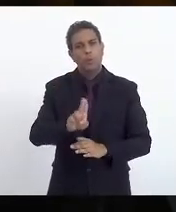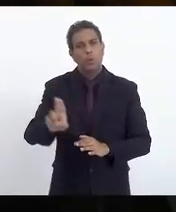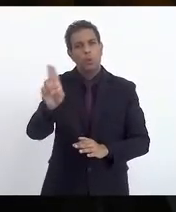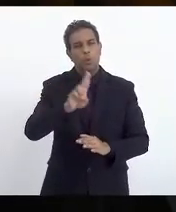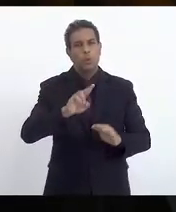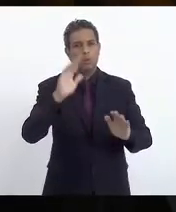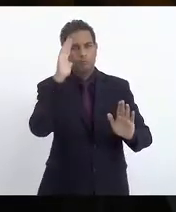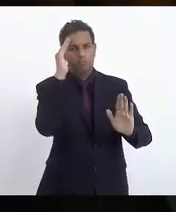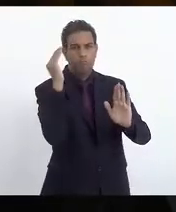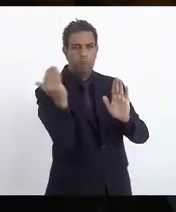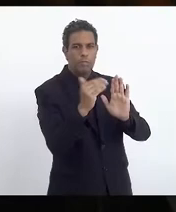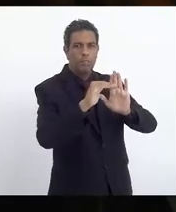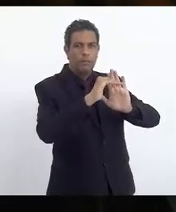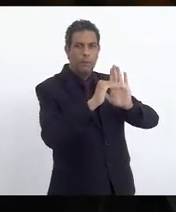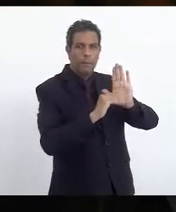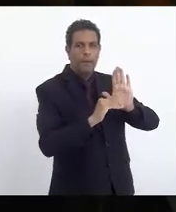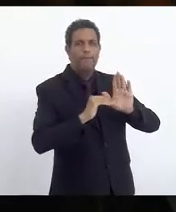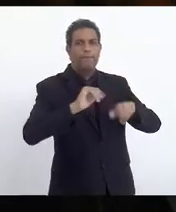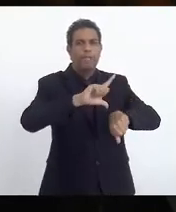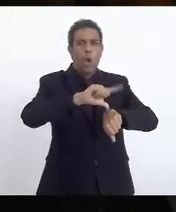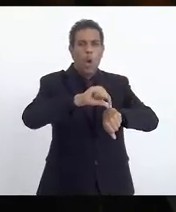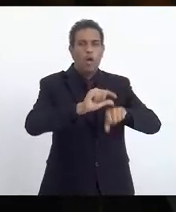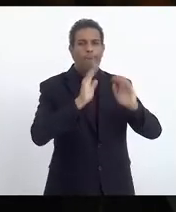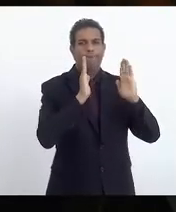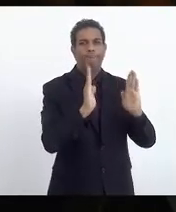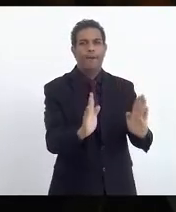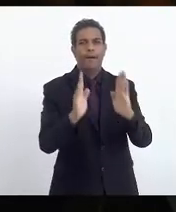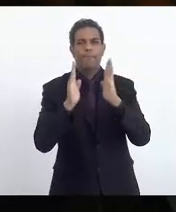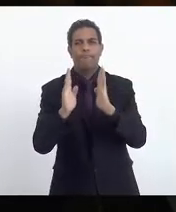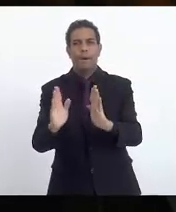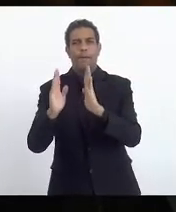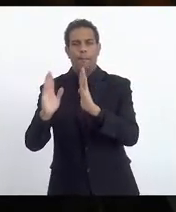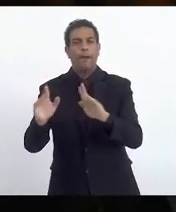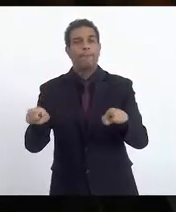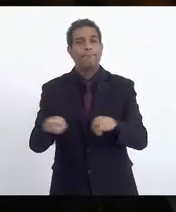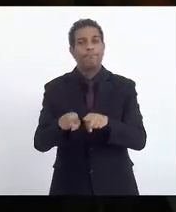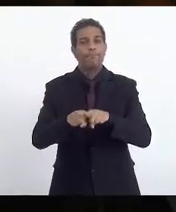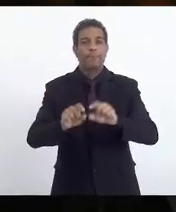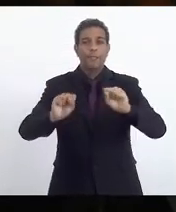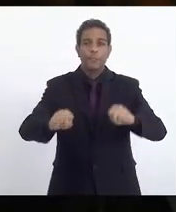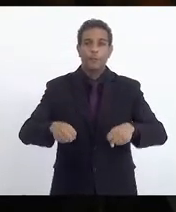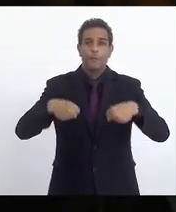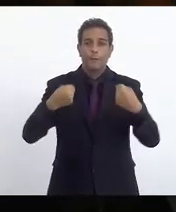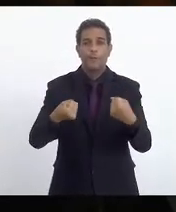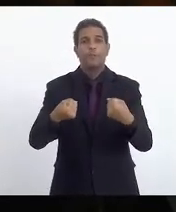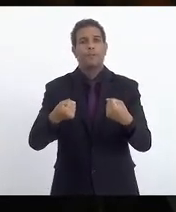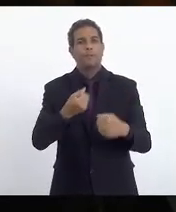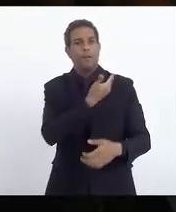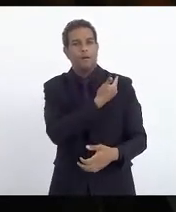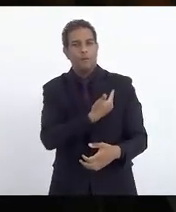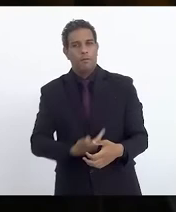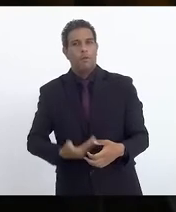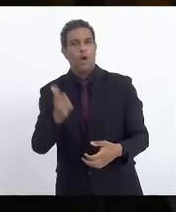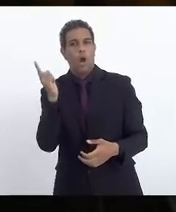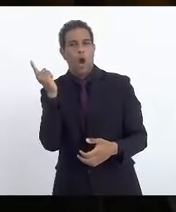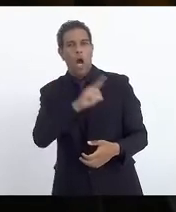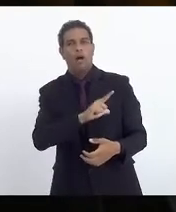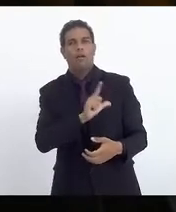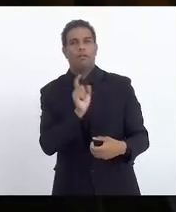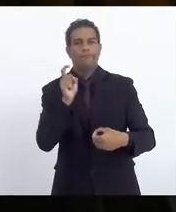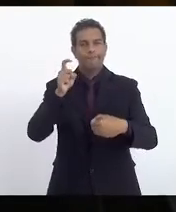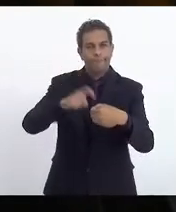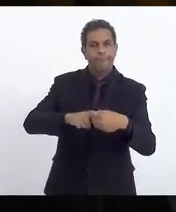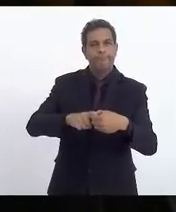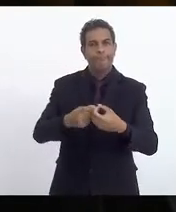grades de horários que foram enfim reduzidas EA defensoria entrou para que essas grades originais pudessem ser